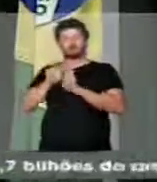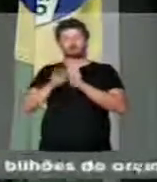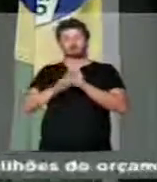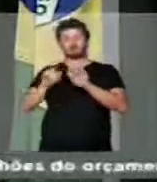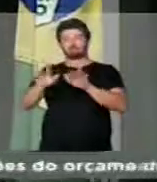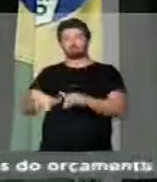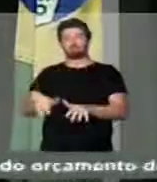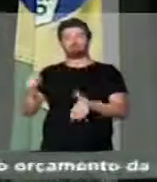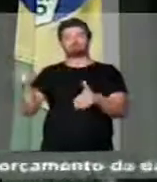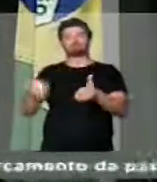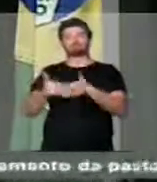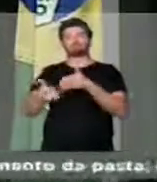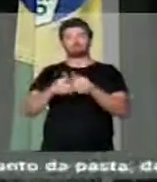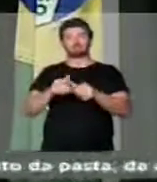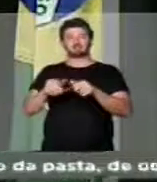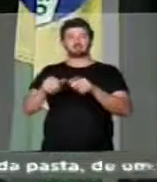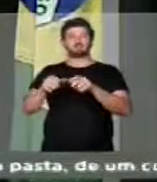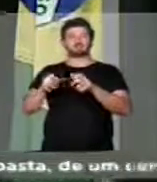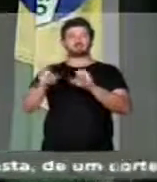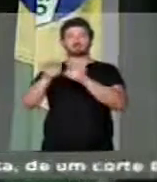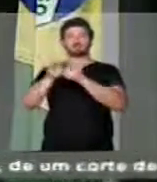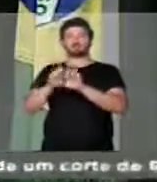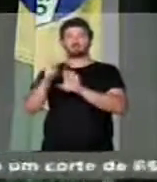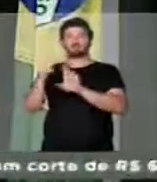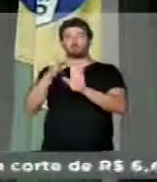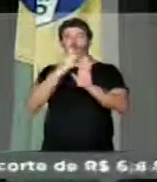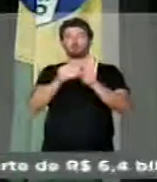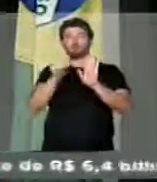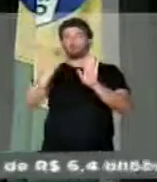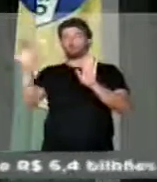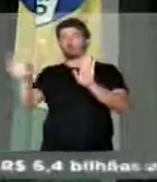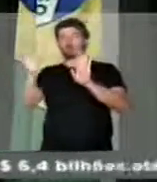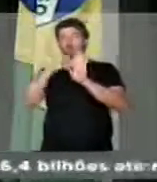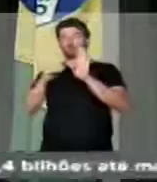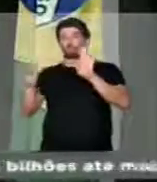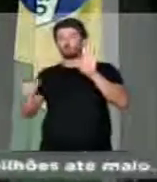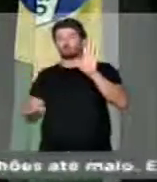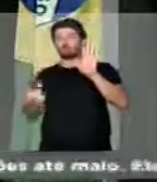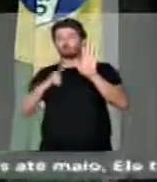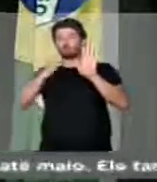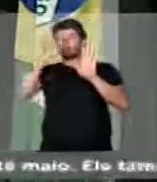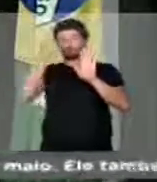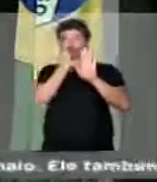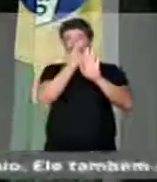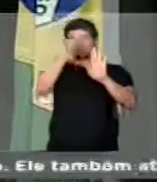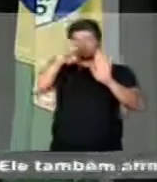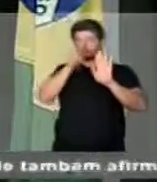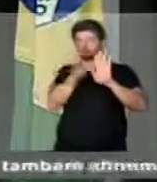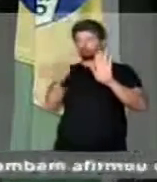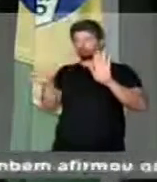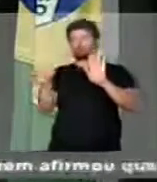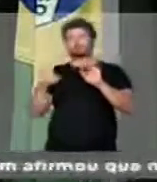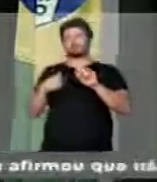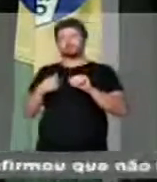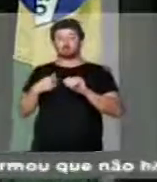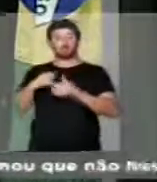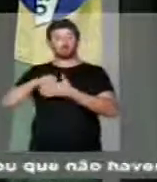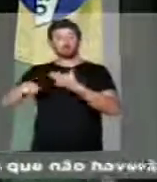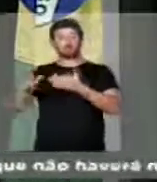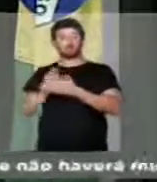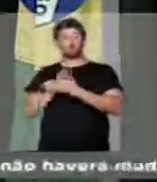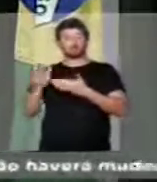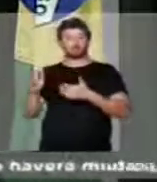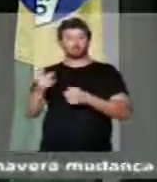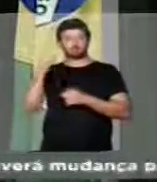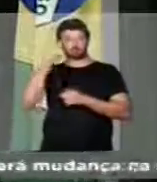escritos, chulos, com estruturas idênticas, a denotar um comando central. Anotei os nomes de alguns detratores, por